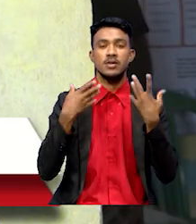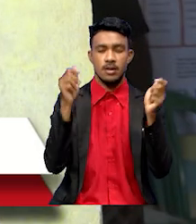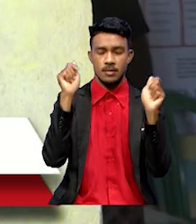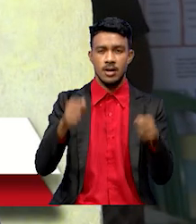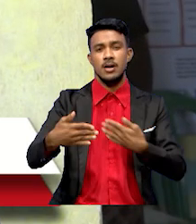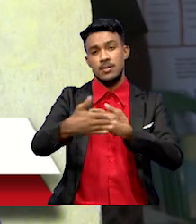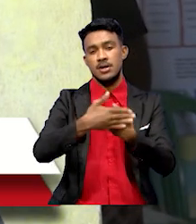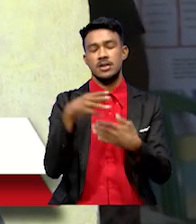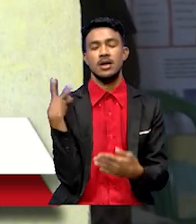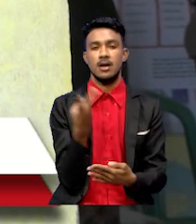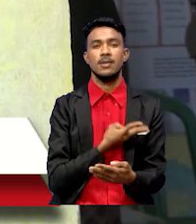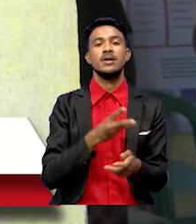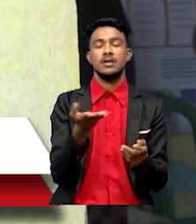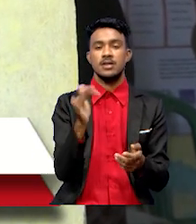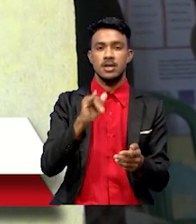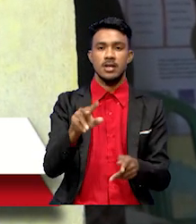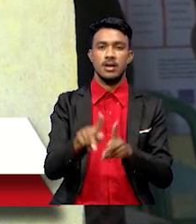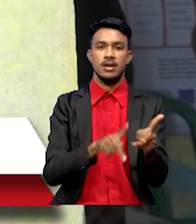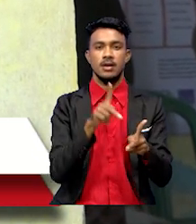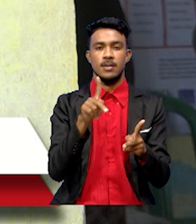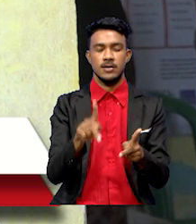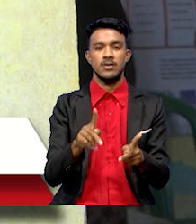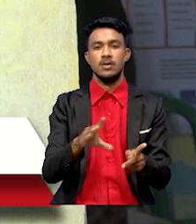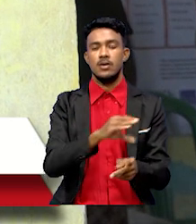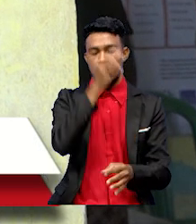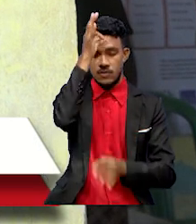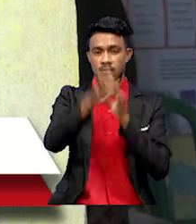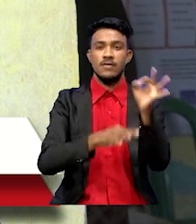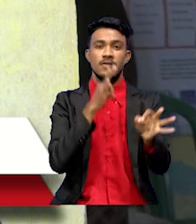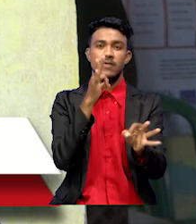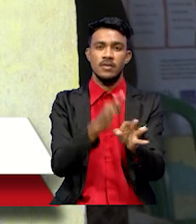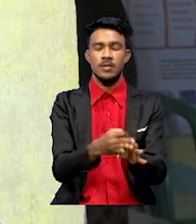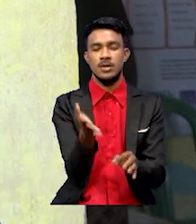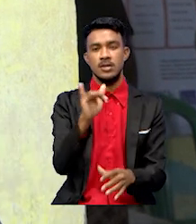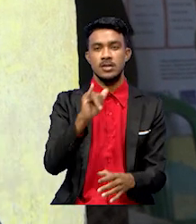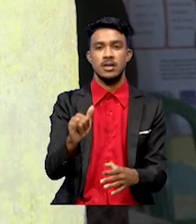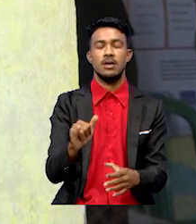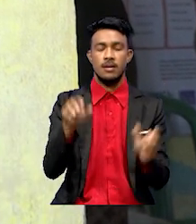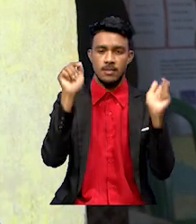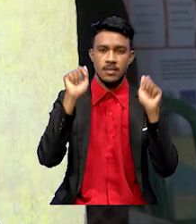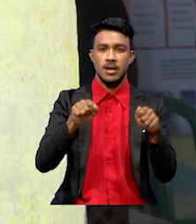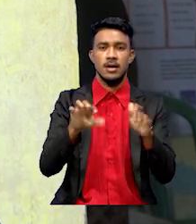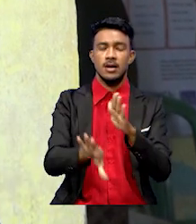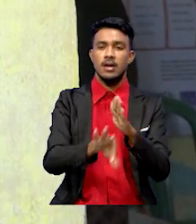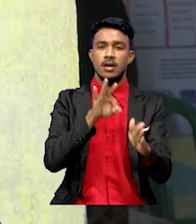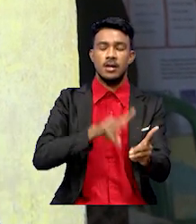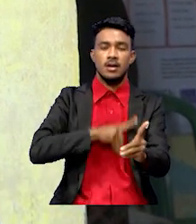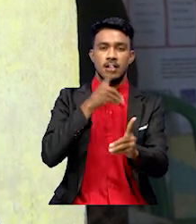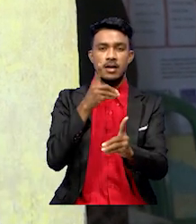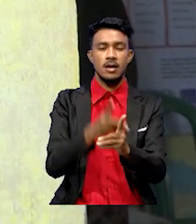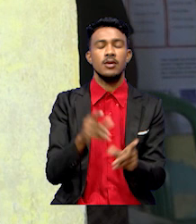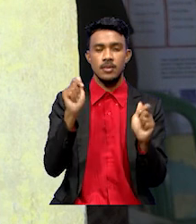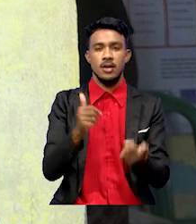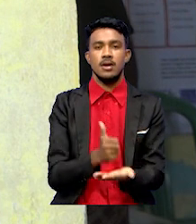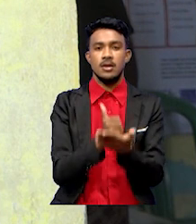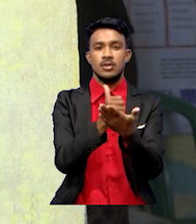Miami para, nune serne povo o confiança ganha ba sirene ne, atu bele hetan direito pasilita saung